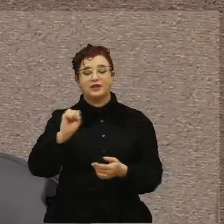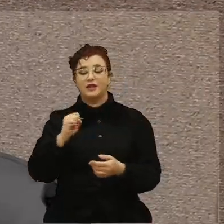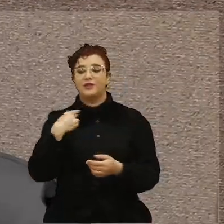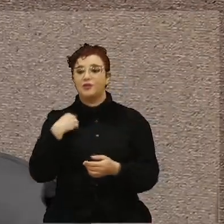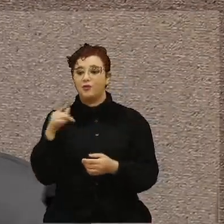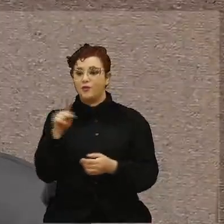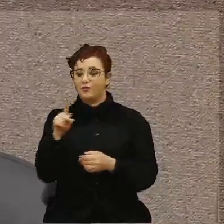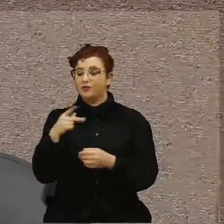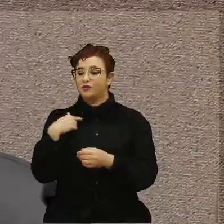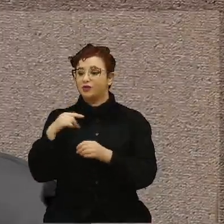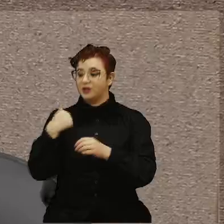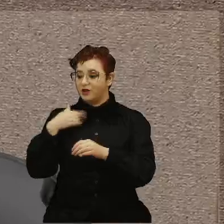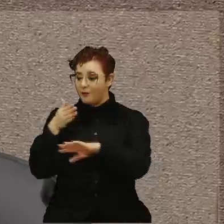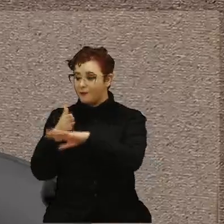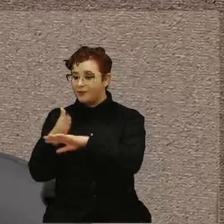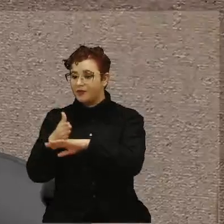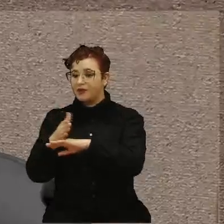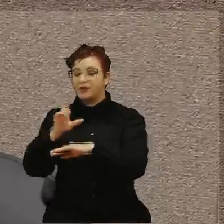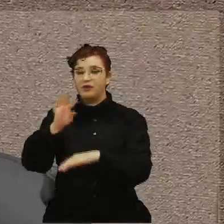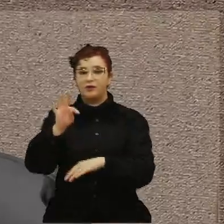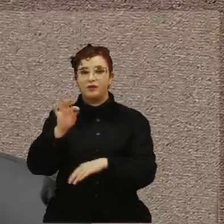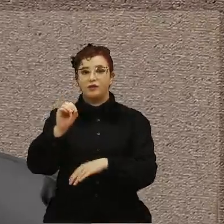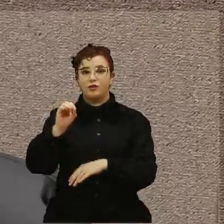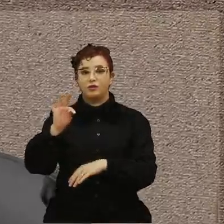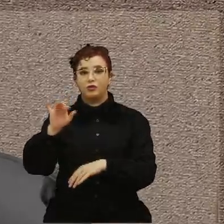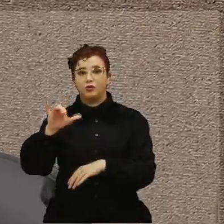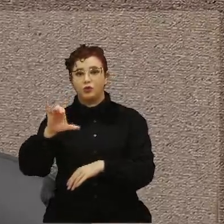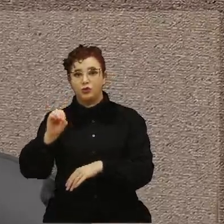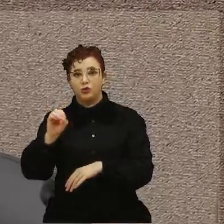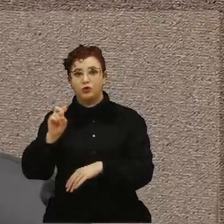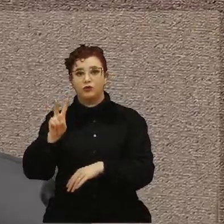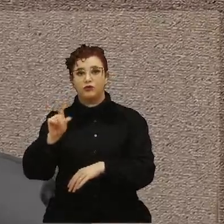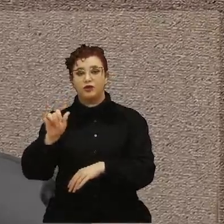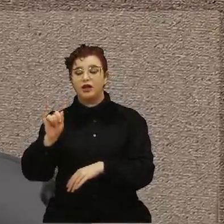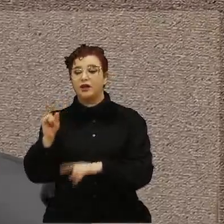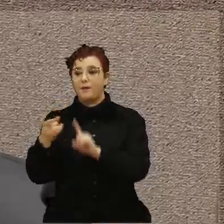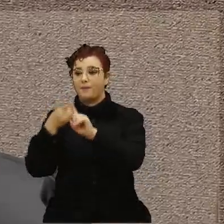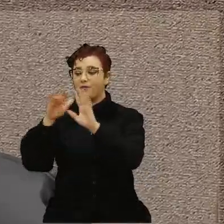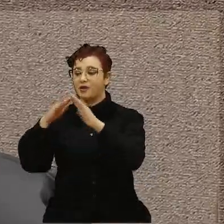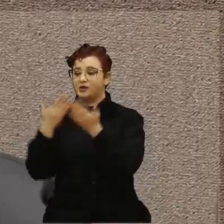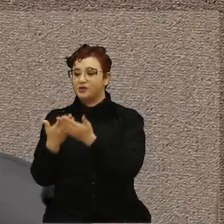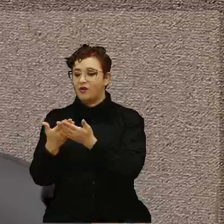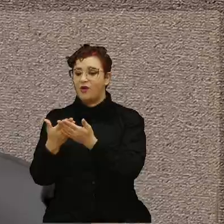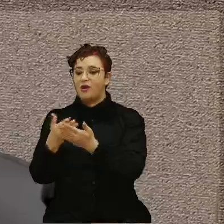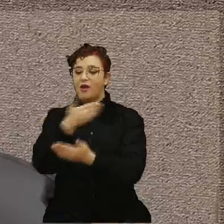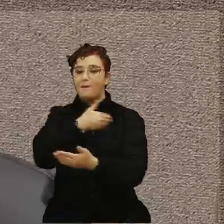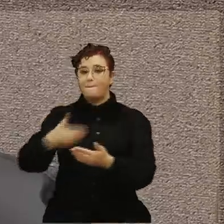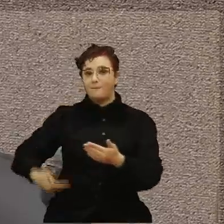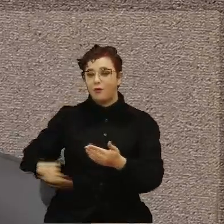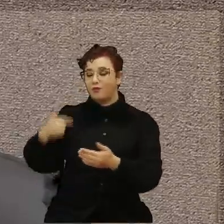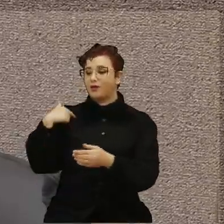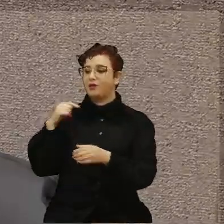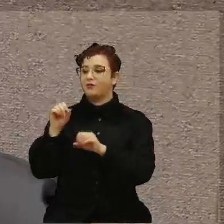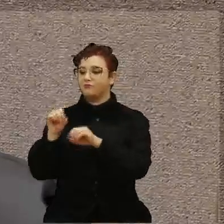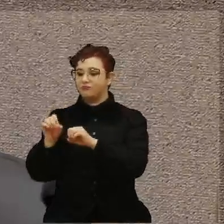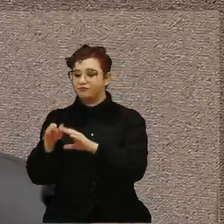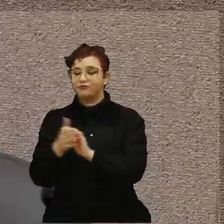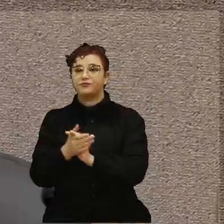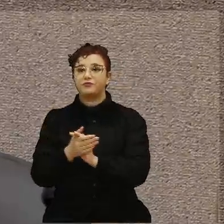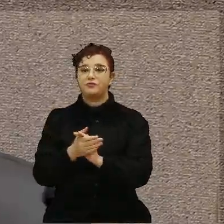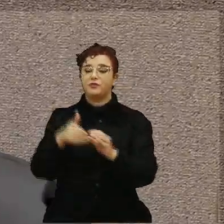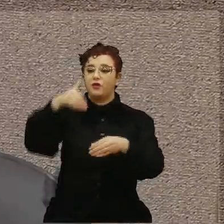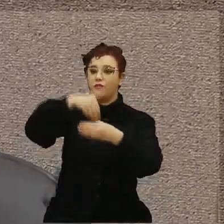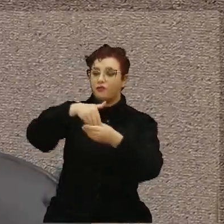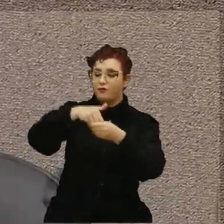Teotônio Vilela, minha primeira escola da rede pública. Então, sejam muito bem-vindos. Mas eu quero ocupar esse espaço para um voto de